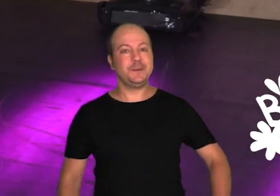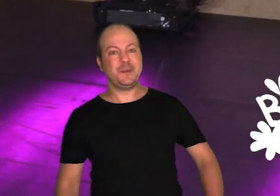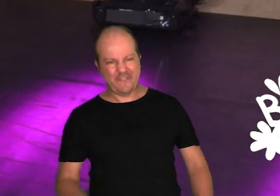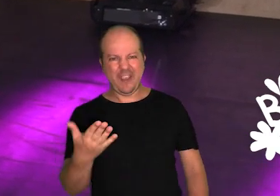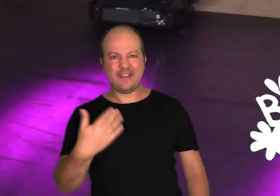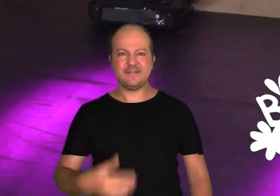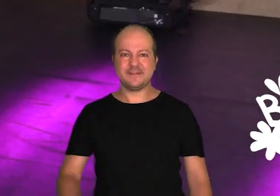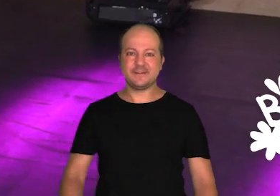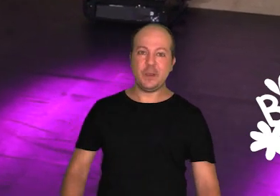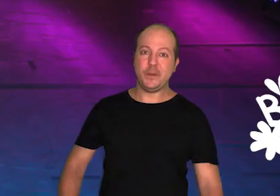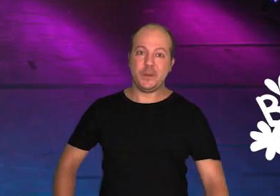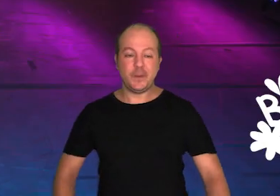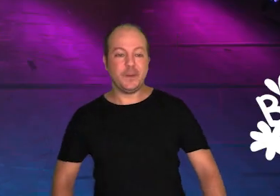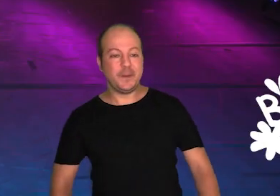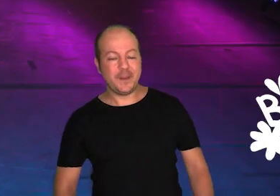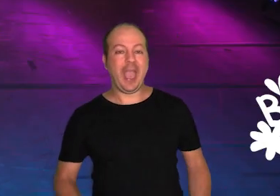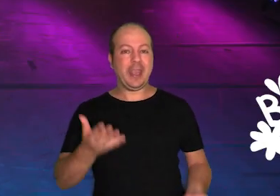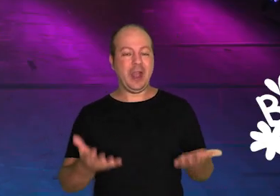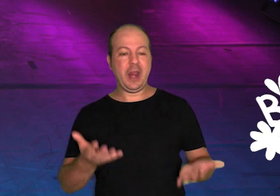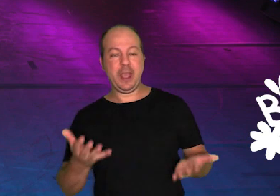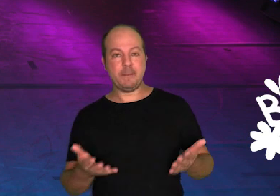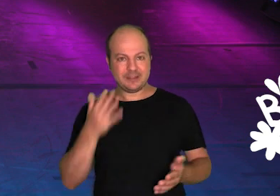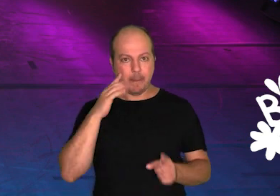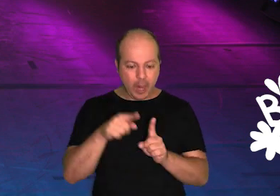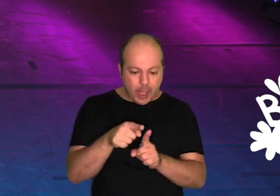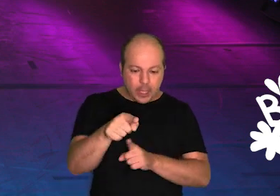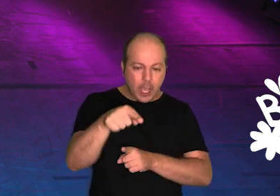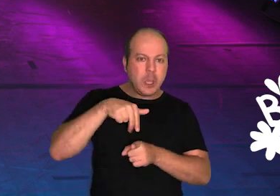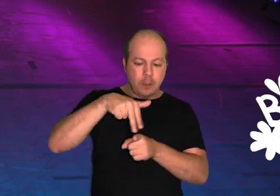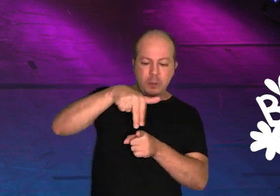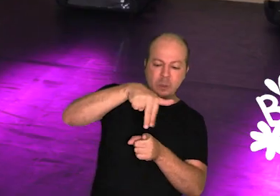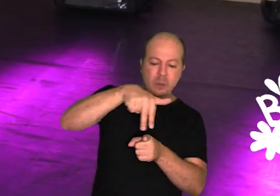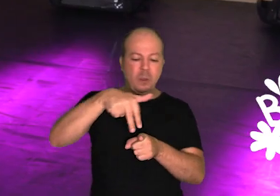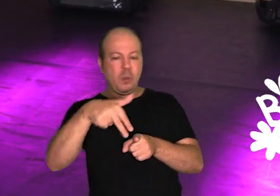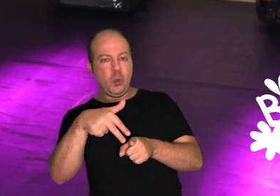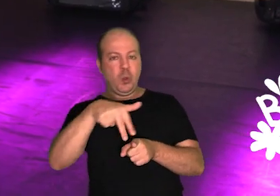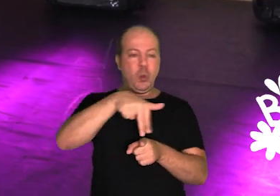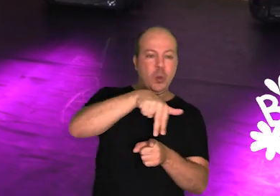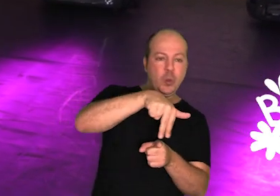Vai! Equilibra, hein? Faz uma linha no chão, tá? Faz uma linha no chão pra você se equilibrar, ó.